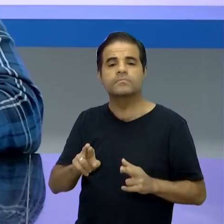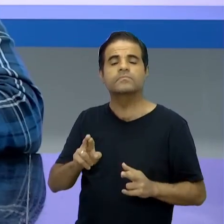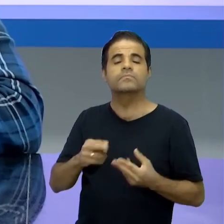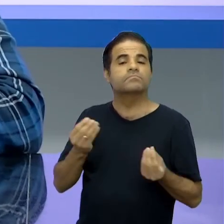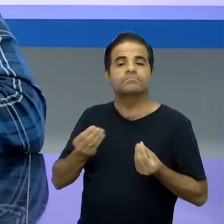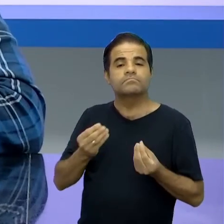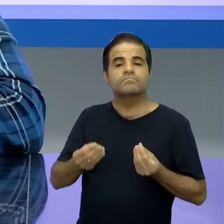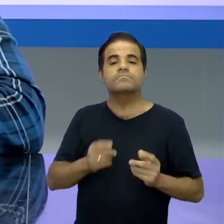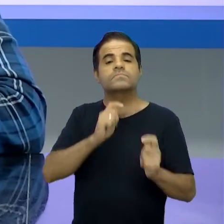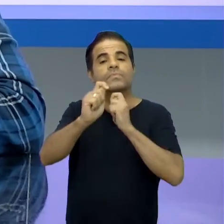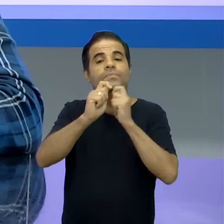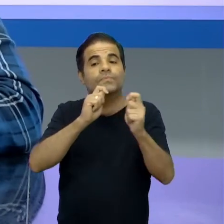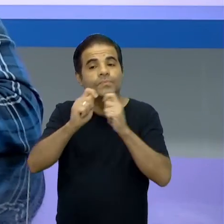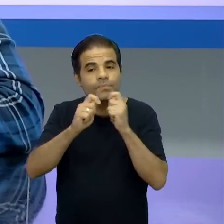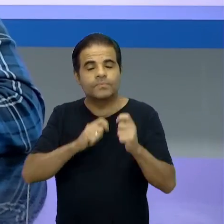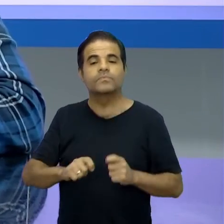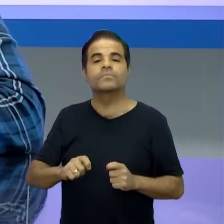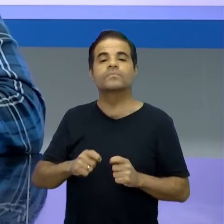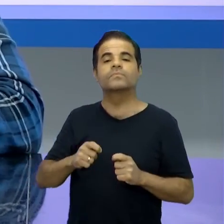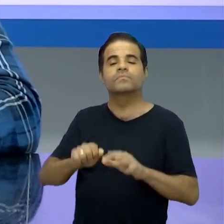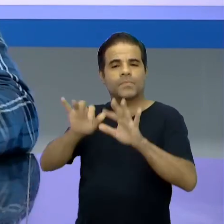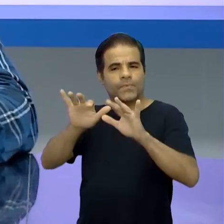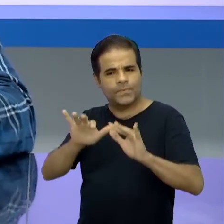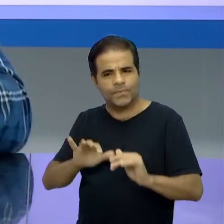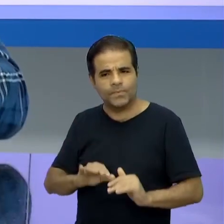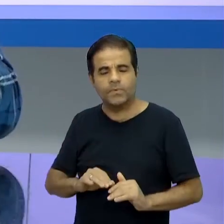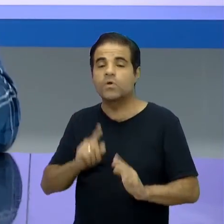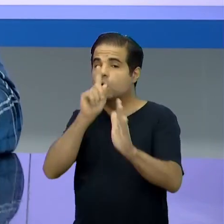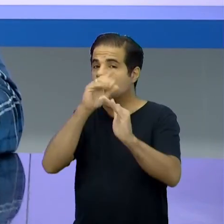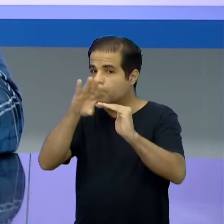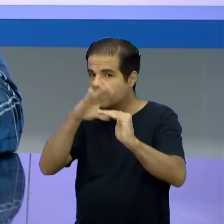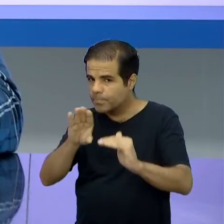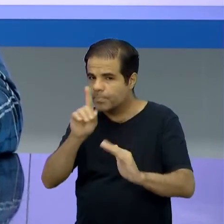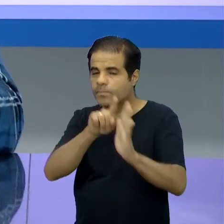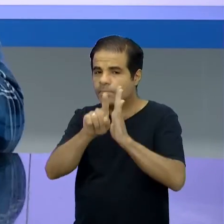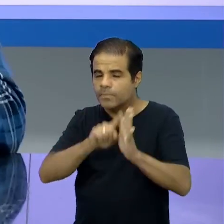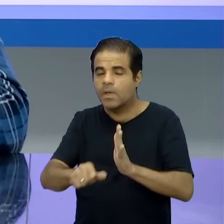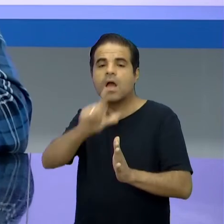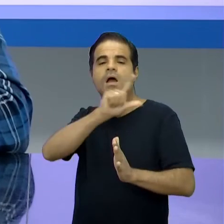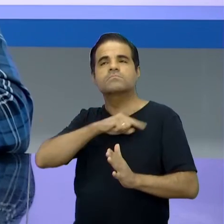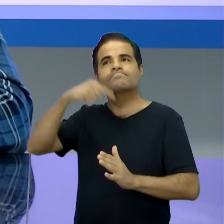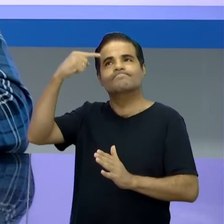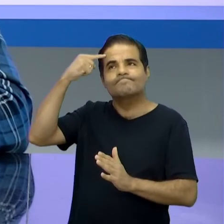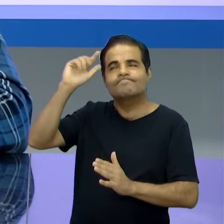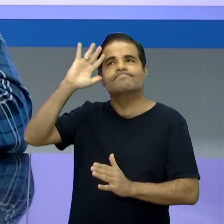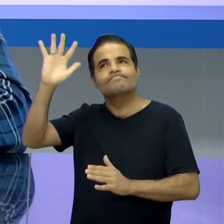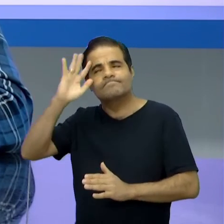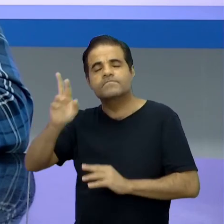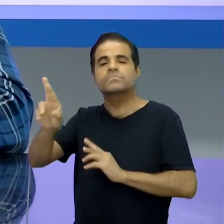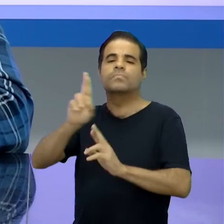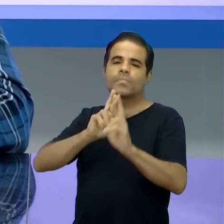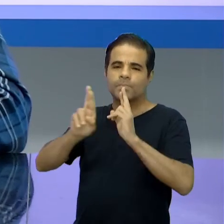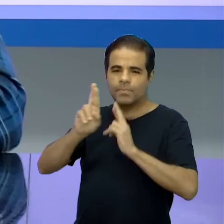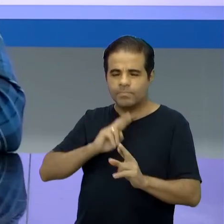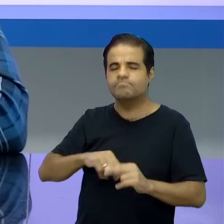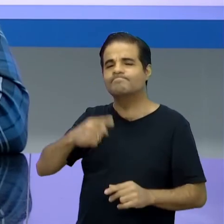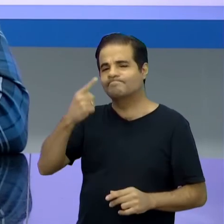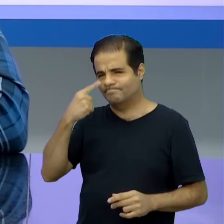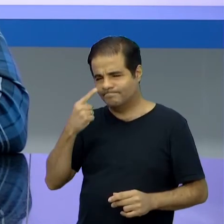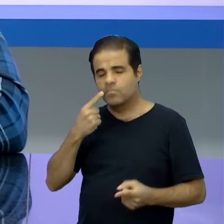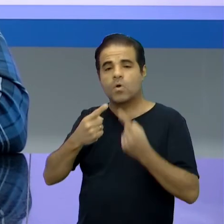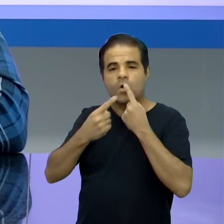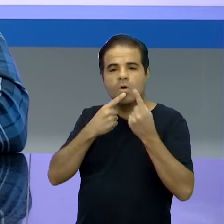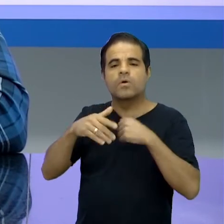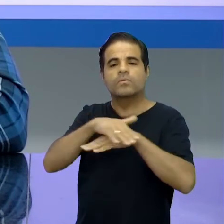aí de uma entrevista por escrito, tá? Então eu mandei as perguntas com antecedência e ela me respondeu. Vamos